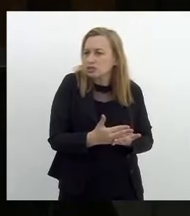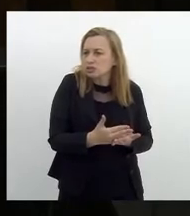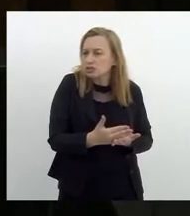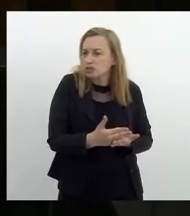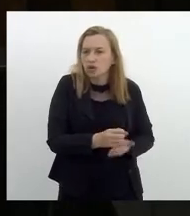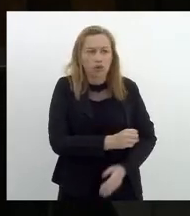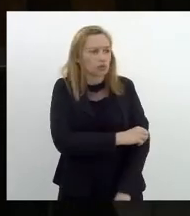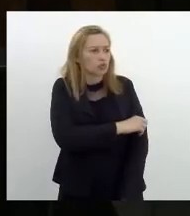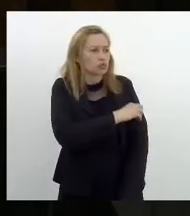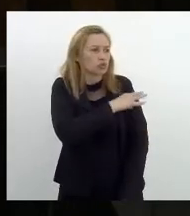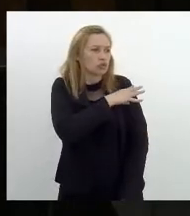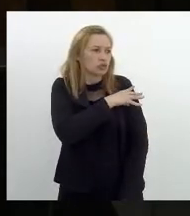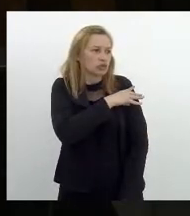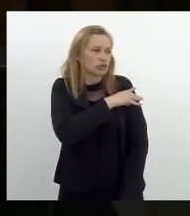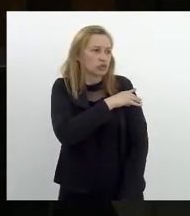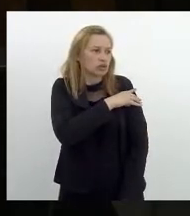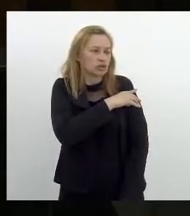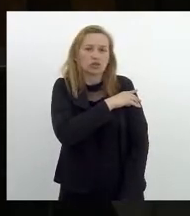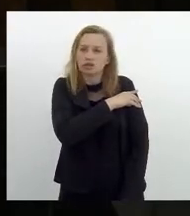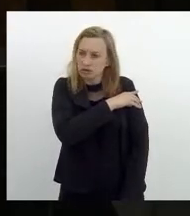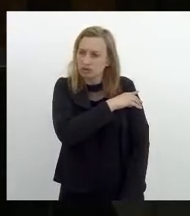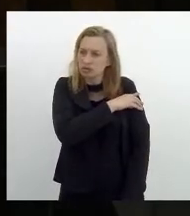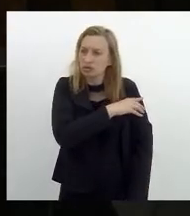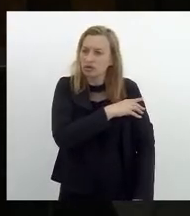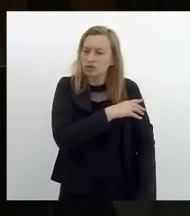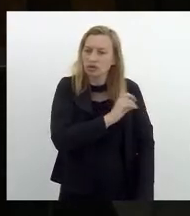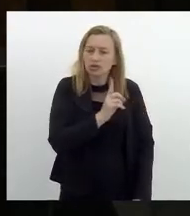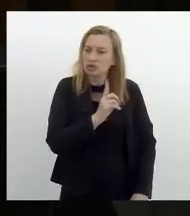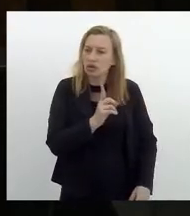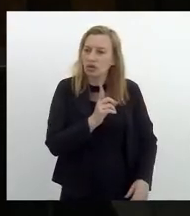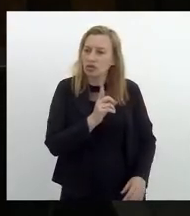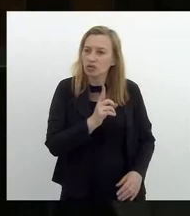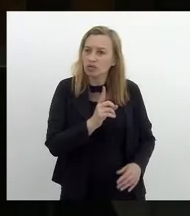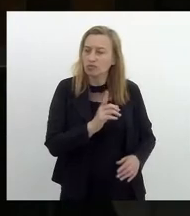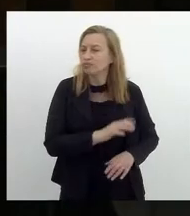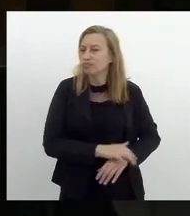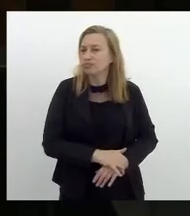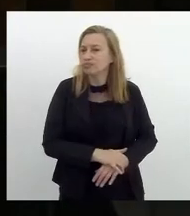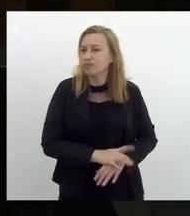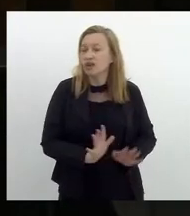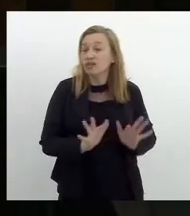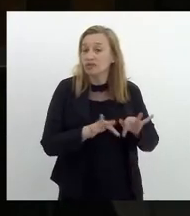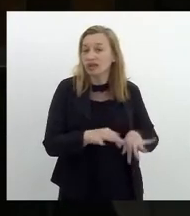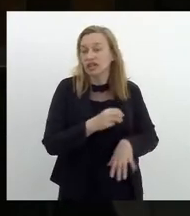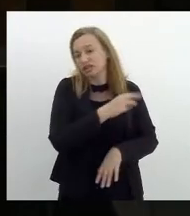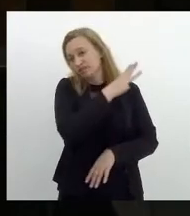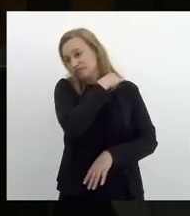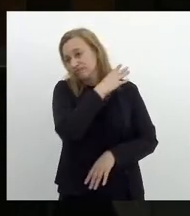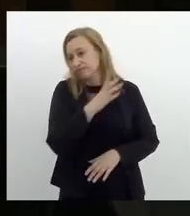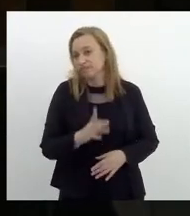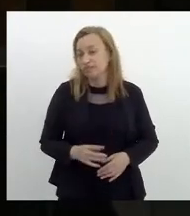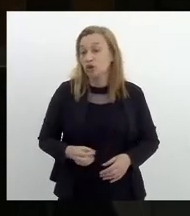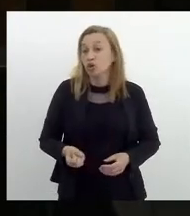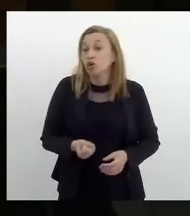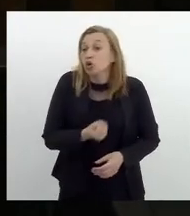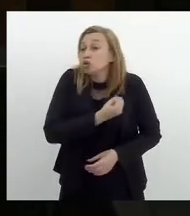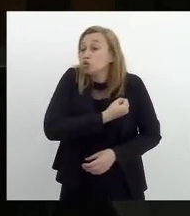ensino fundamental, nas primeiras séries, não chegam no ensino médio. São